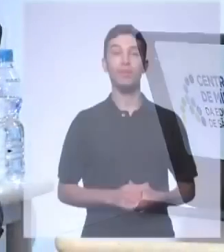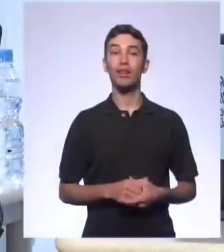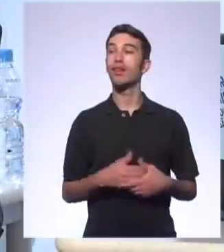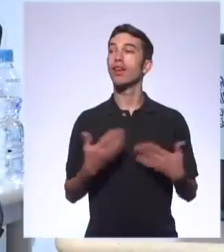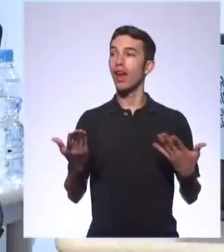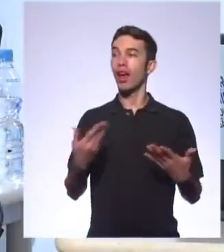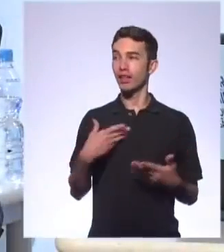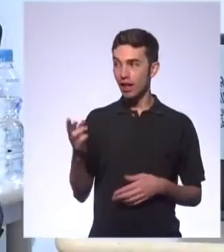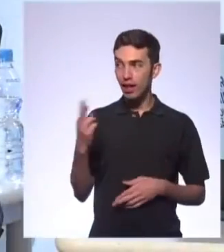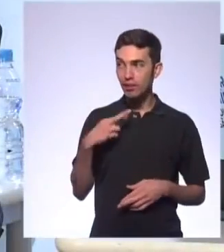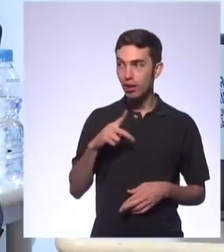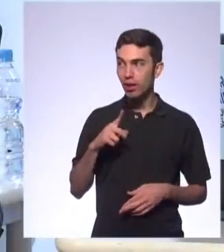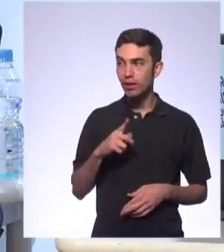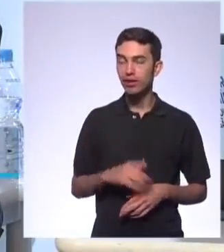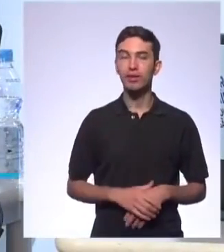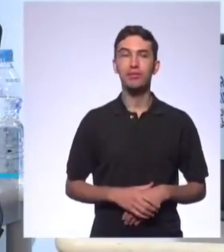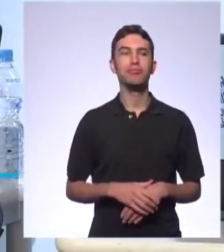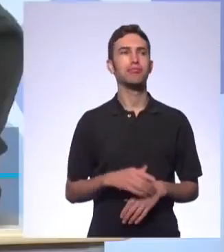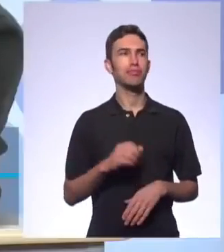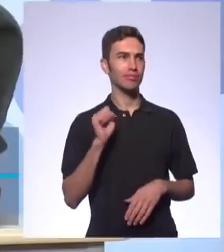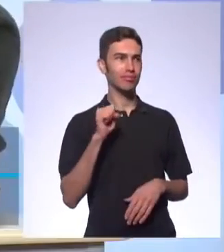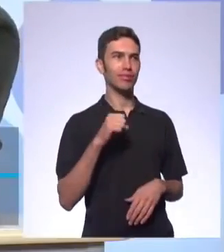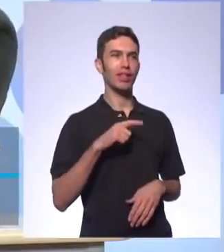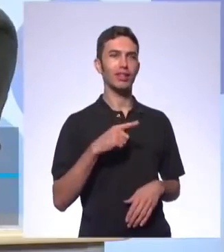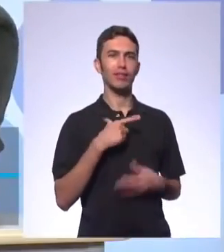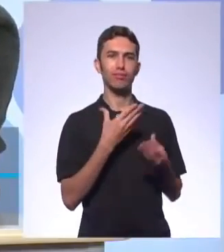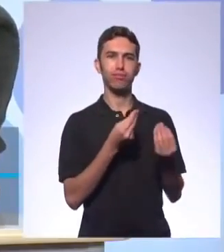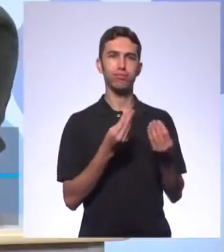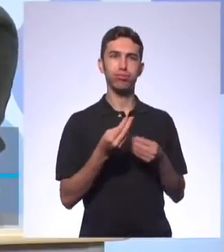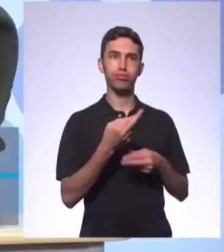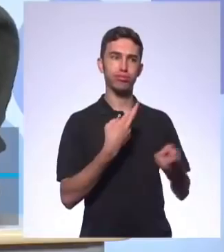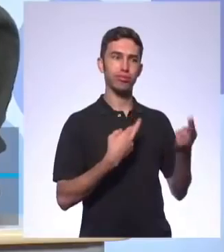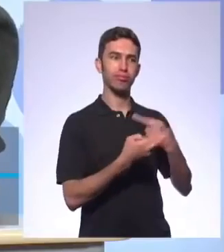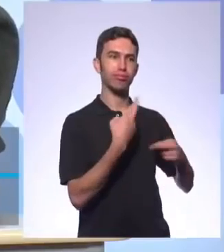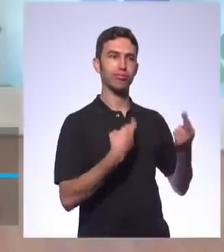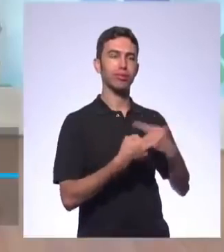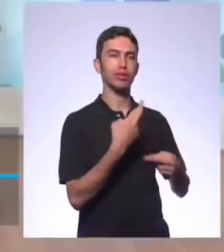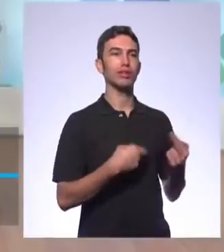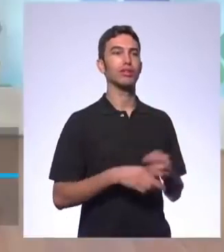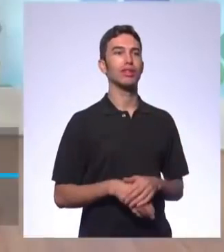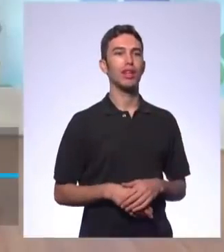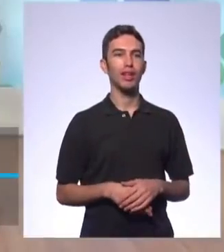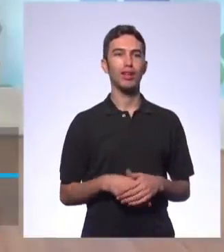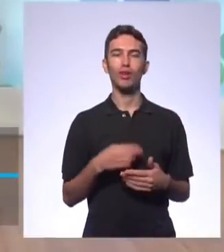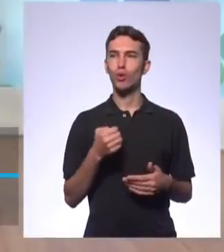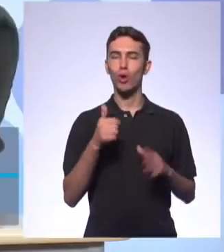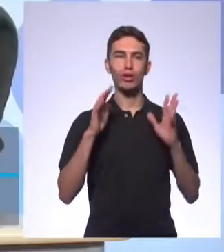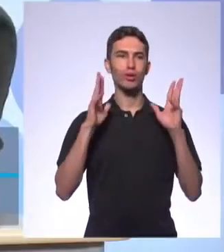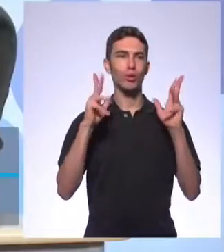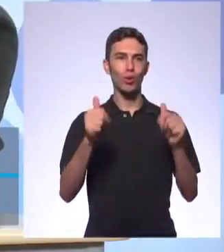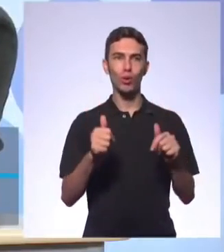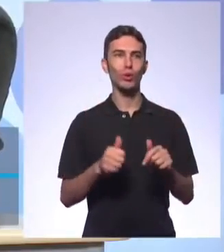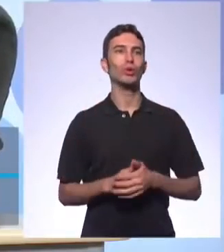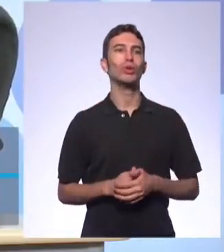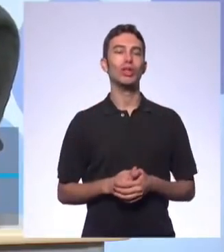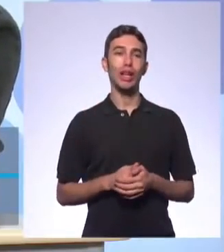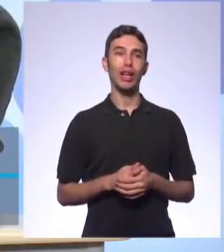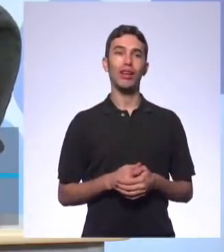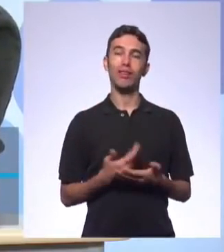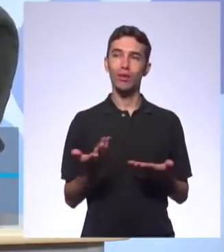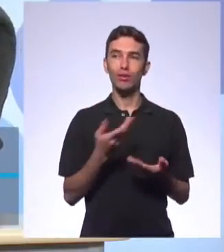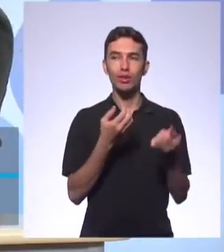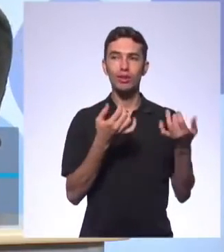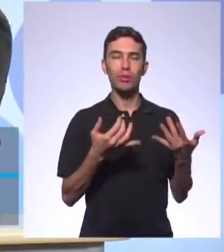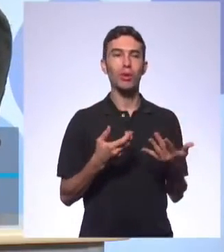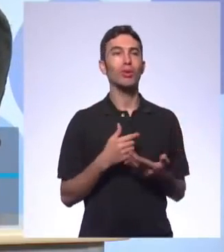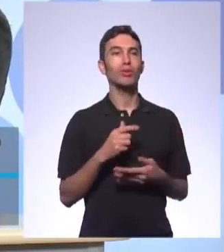E aí, temos respostas? Sim, temos muitas respostas Unanimemente aqui. até, né? A maioria aqui, como você bem